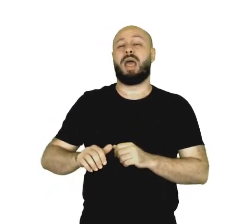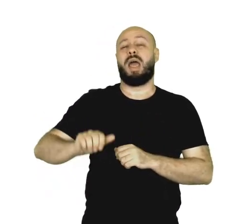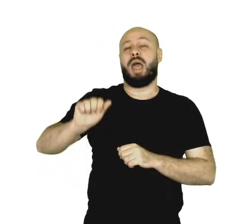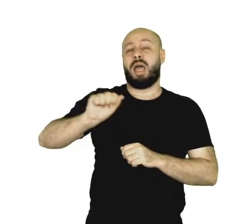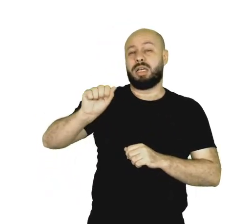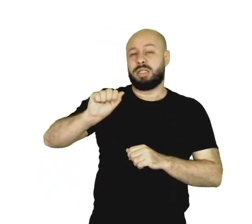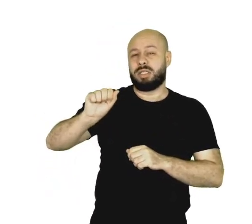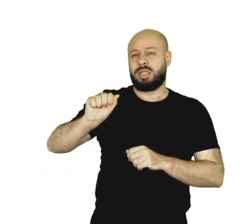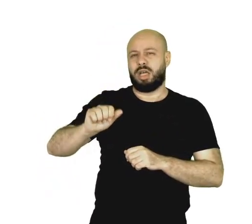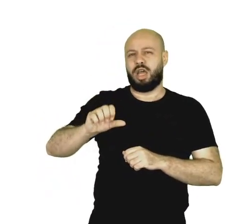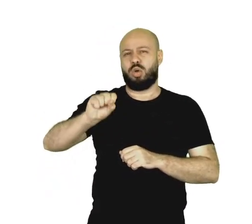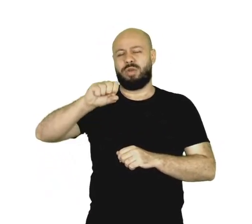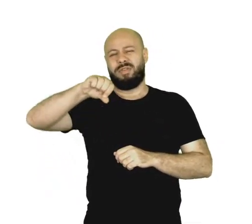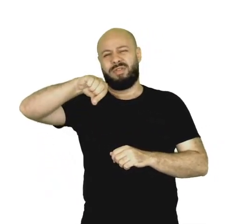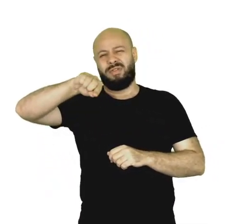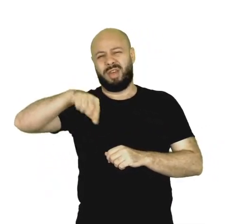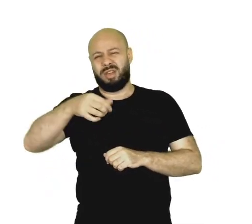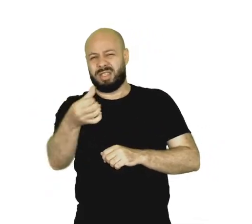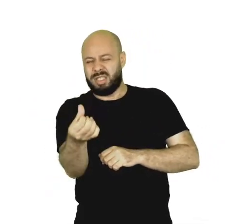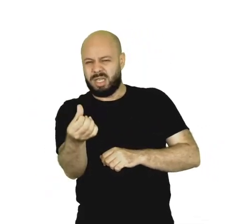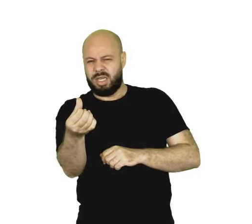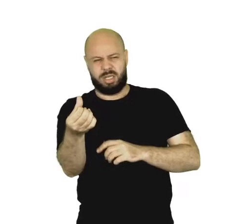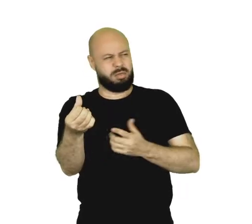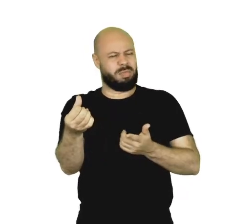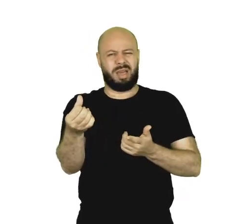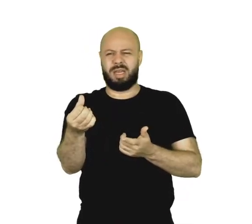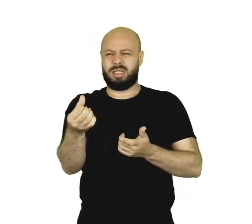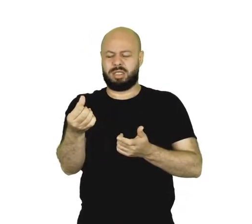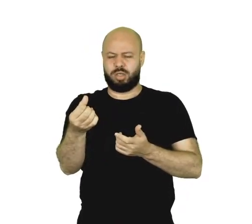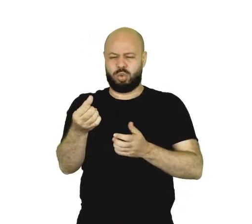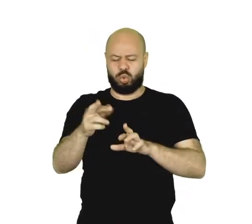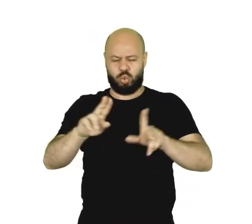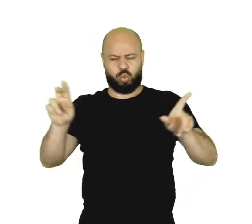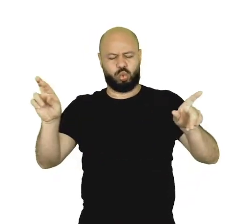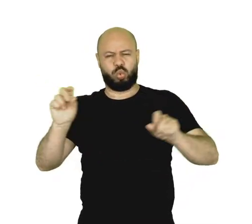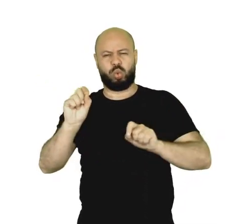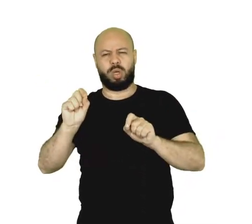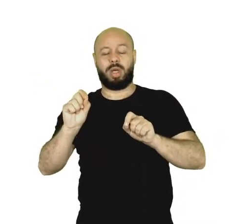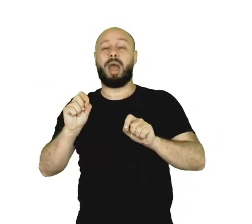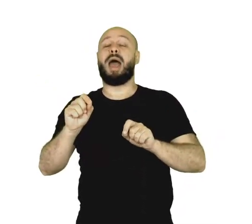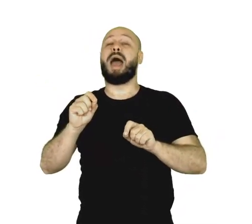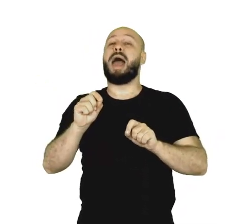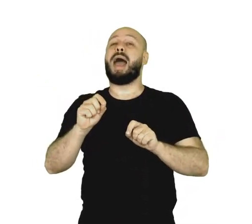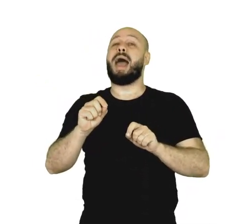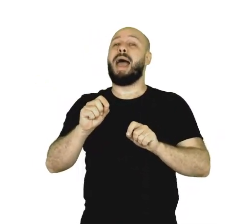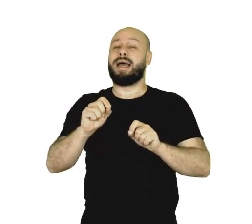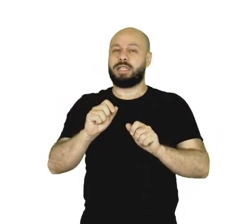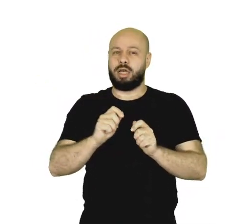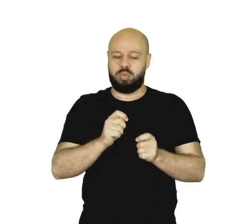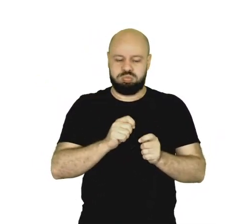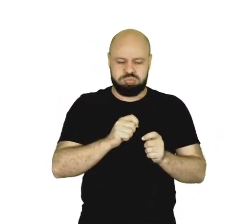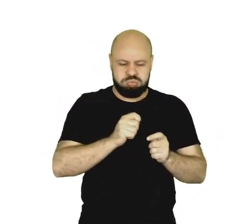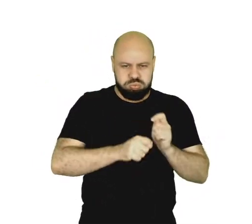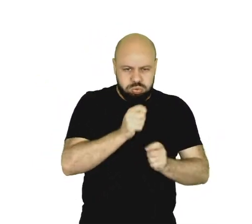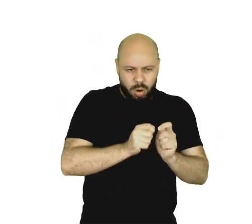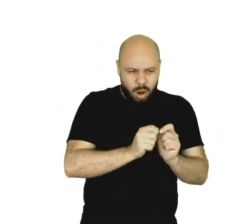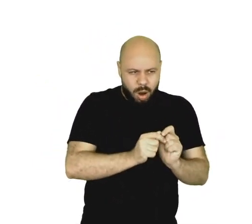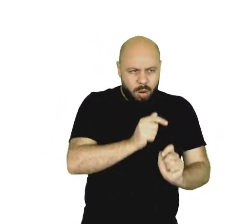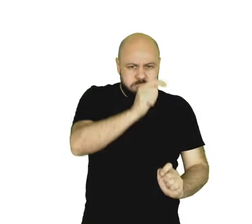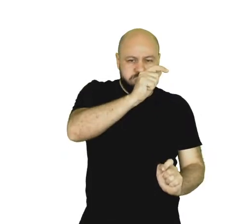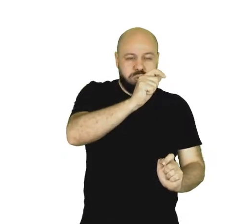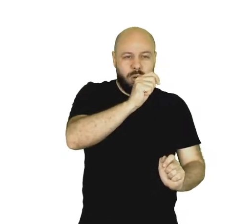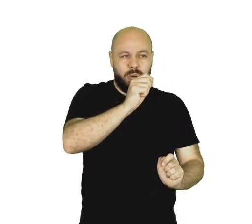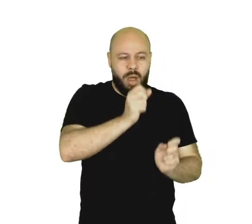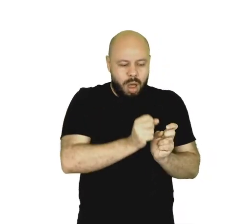com 8,6%. Mas o que isso quer dizer? Quer dizer o crescimento interno bruto do país, quanto o país ele produziu